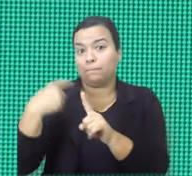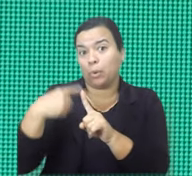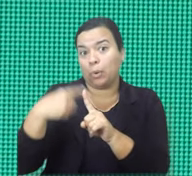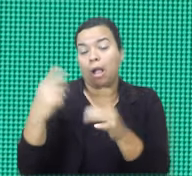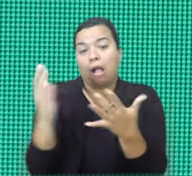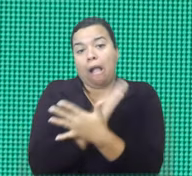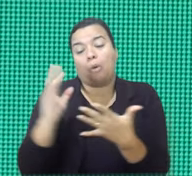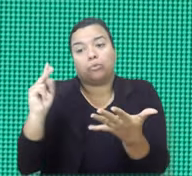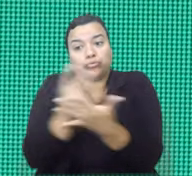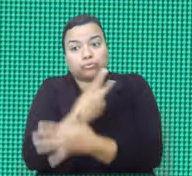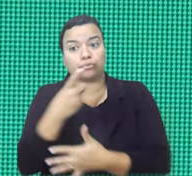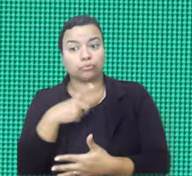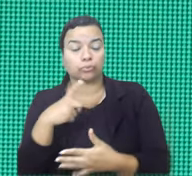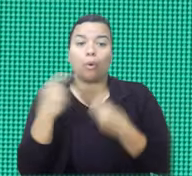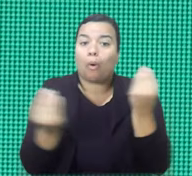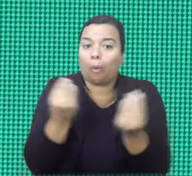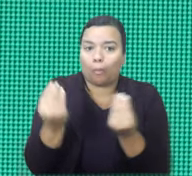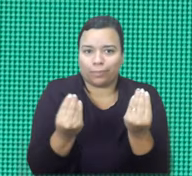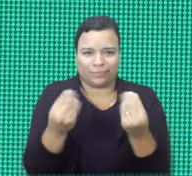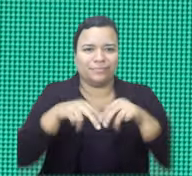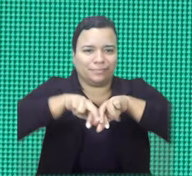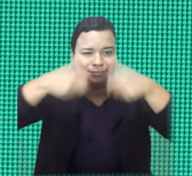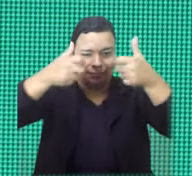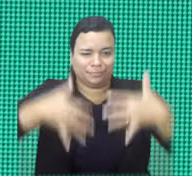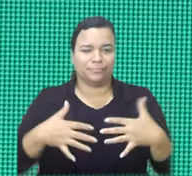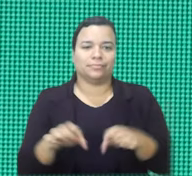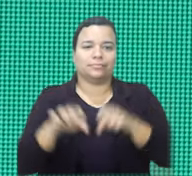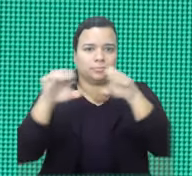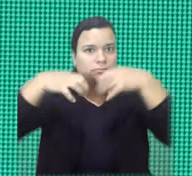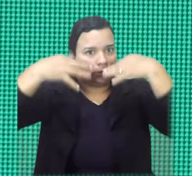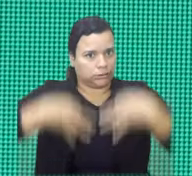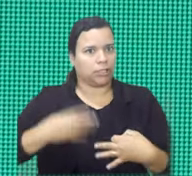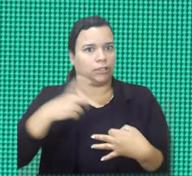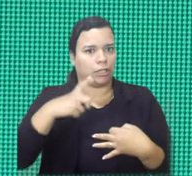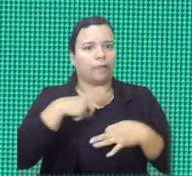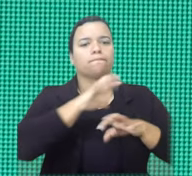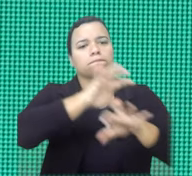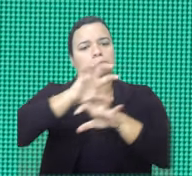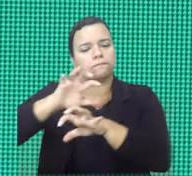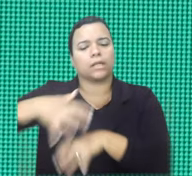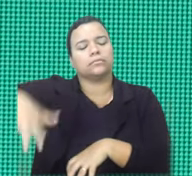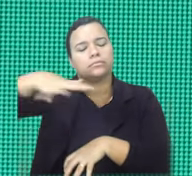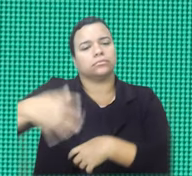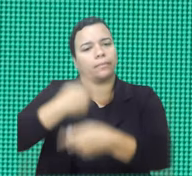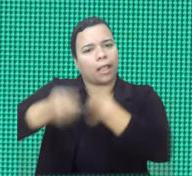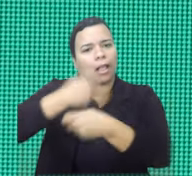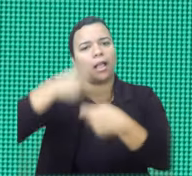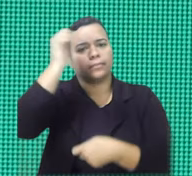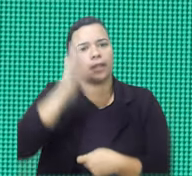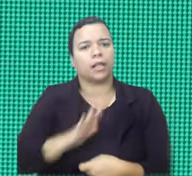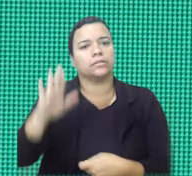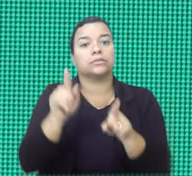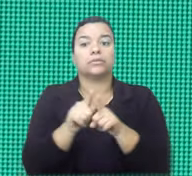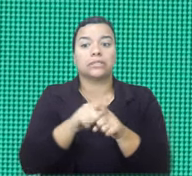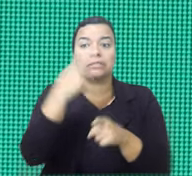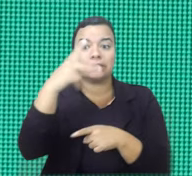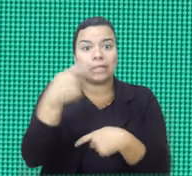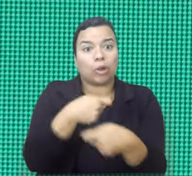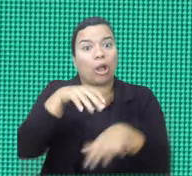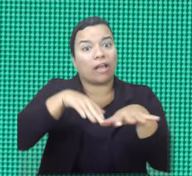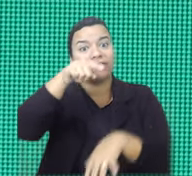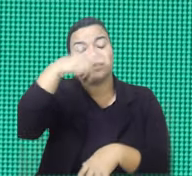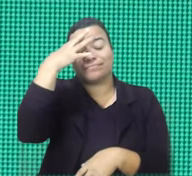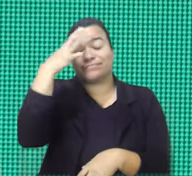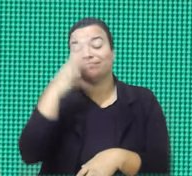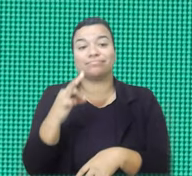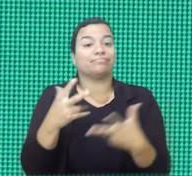coisas acontecem como acontecem né então tenho toda uma estrutura que influencia o mercado brasileiro influencia o teu negócio que às vezes você nem